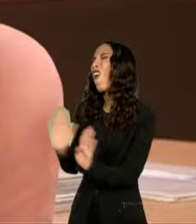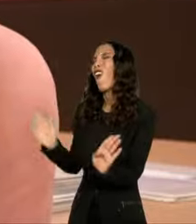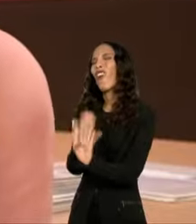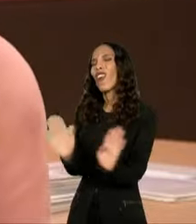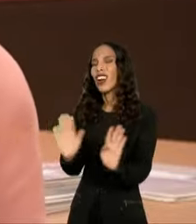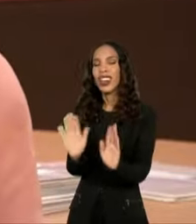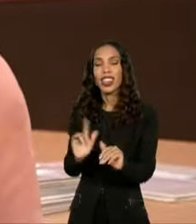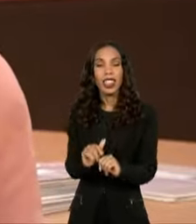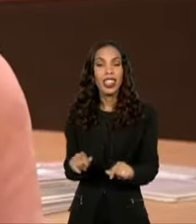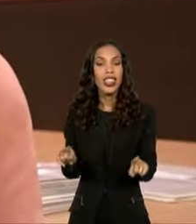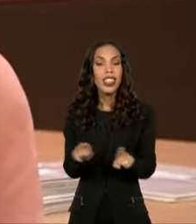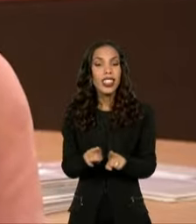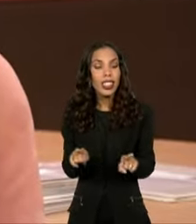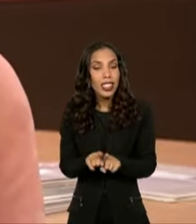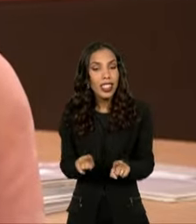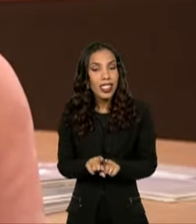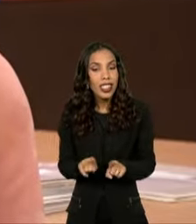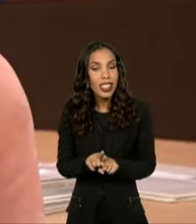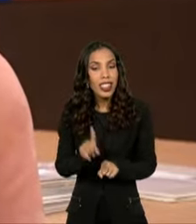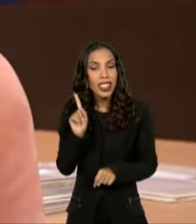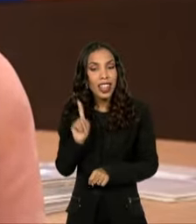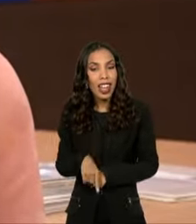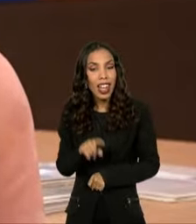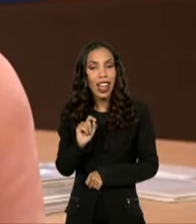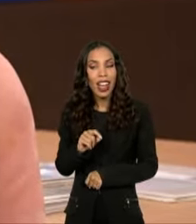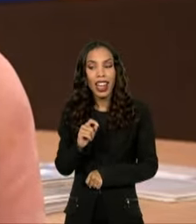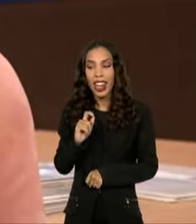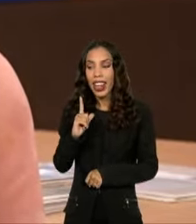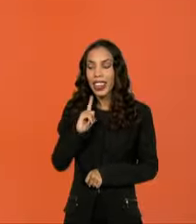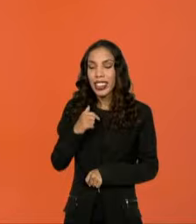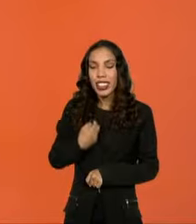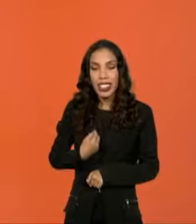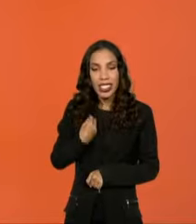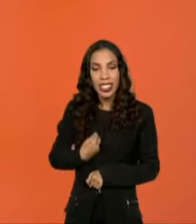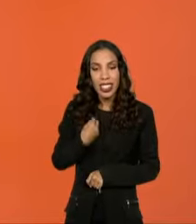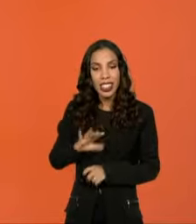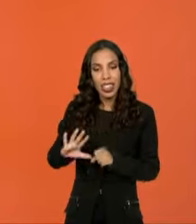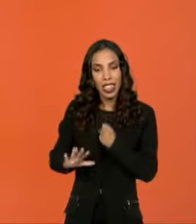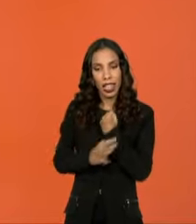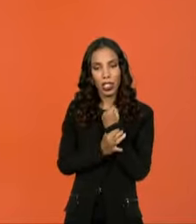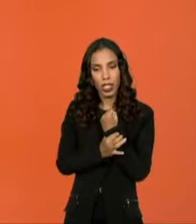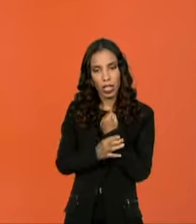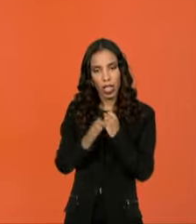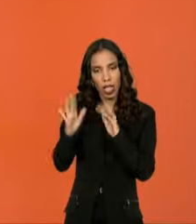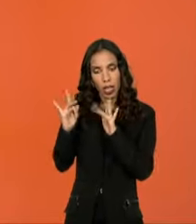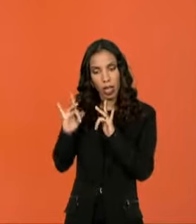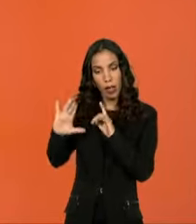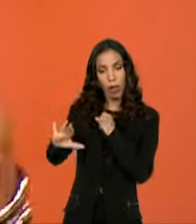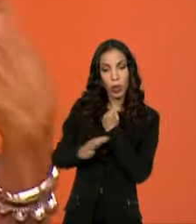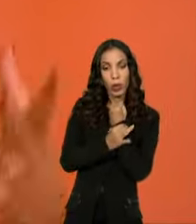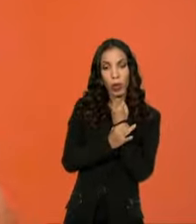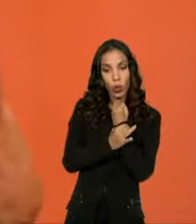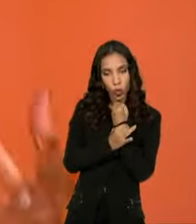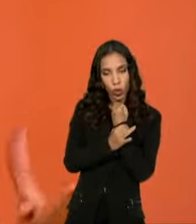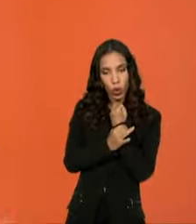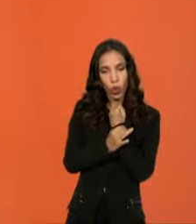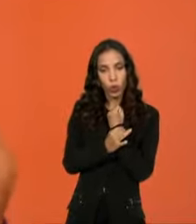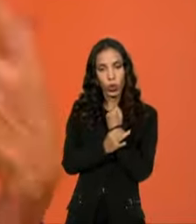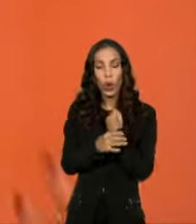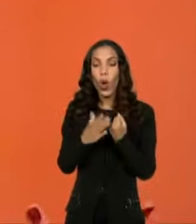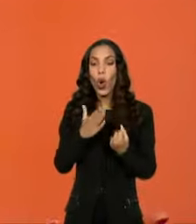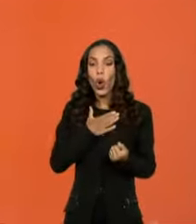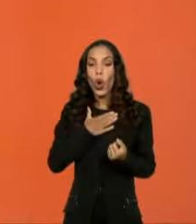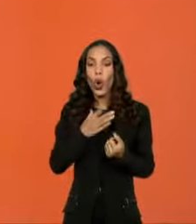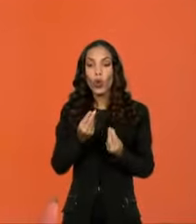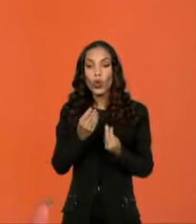Já não me conta, não. Não, e tem a parada de um auxílio luxuoso de tudo, namorado também, que é dar uma segurança na gente, dá né? Dá um animal. Dá, e assim, ele é muito de mar, ele